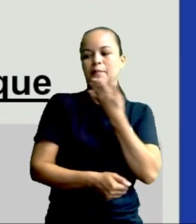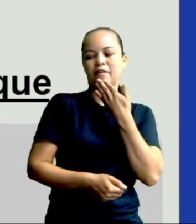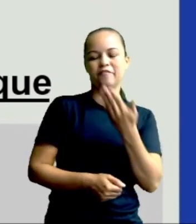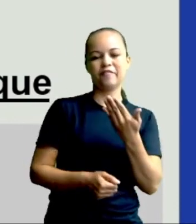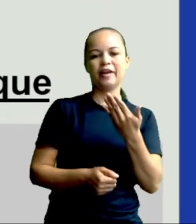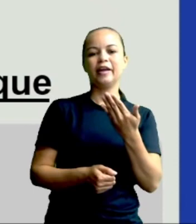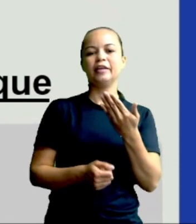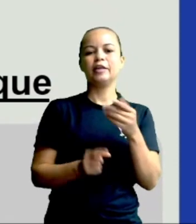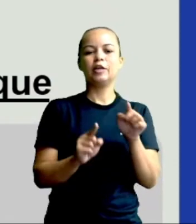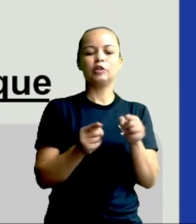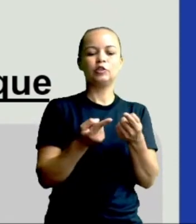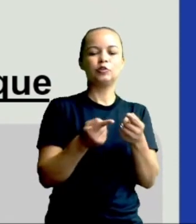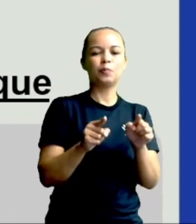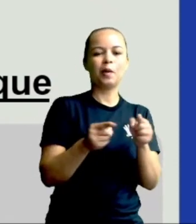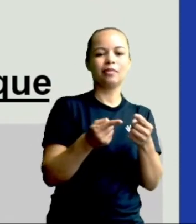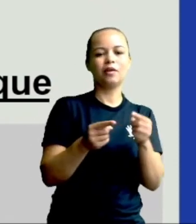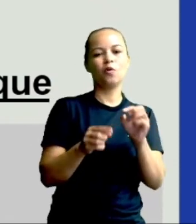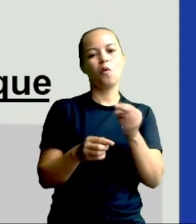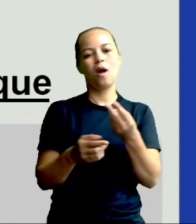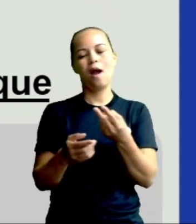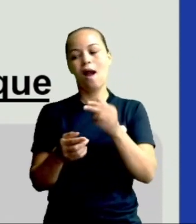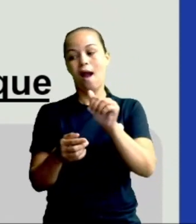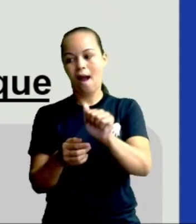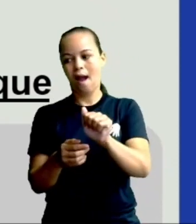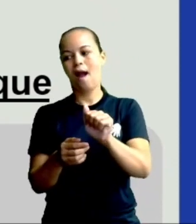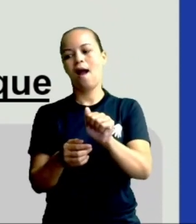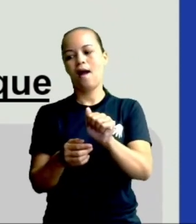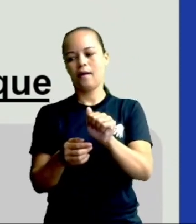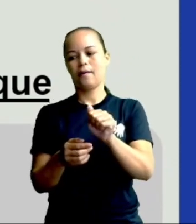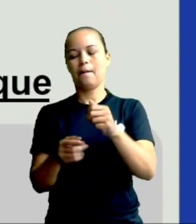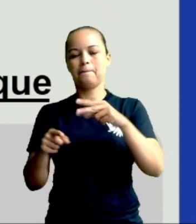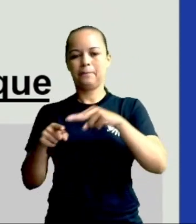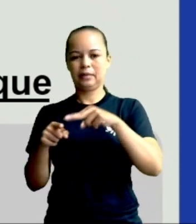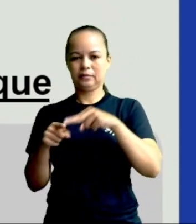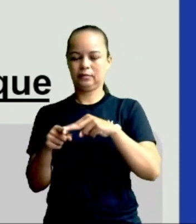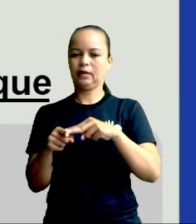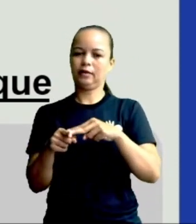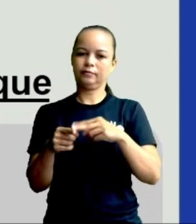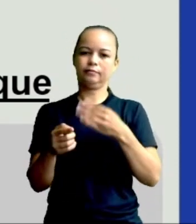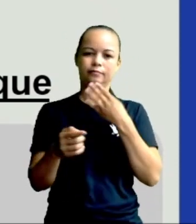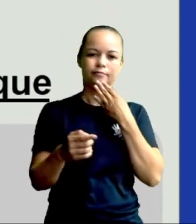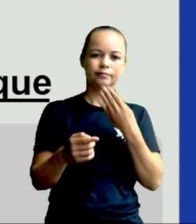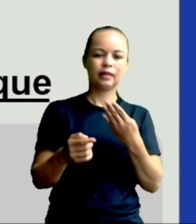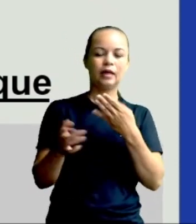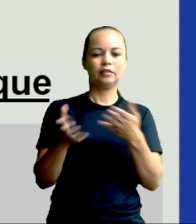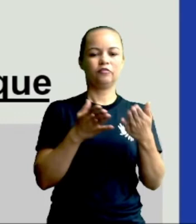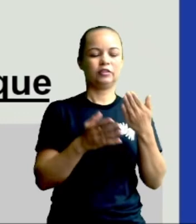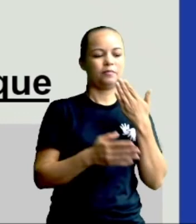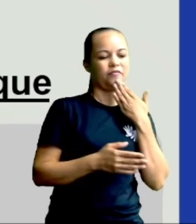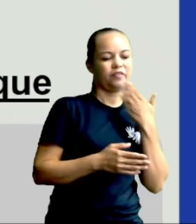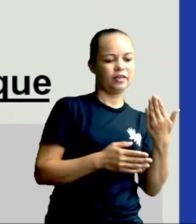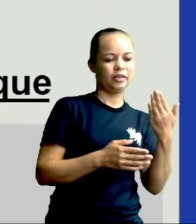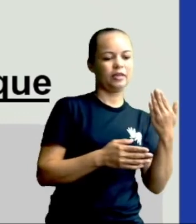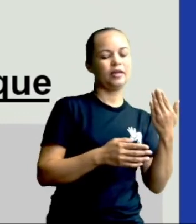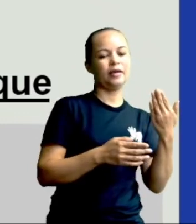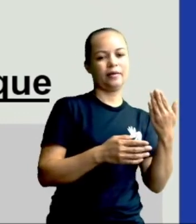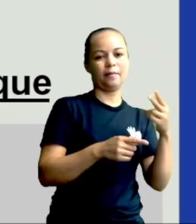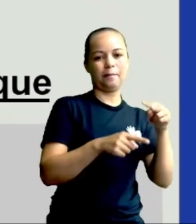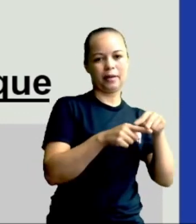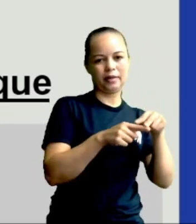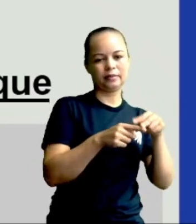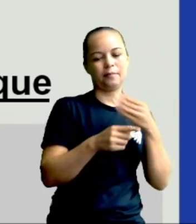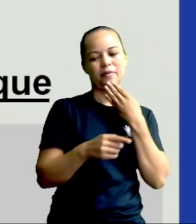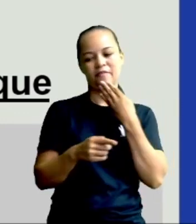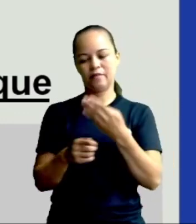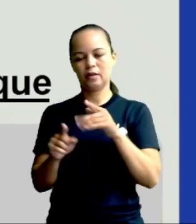espetinho a pizza verdadeiro você sempre vai preferir uma coisa a outra sempre